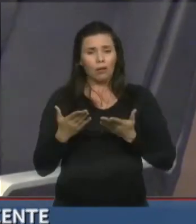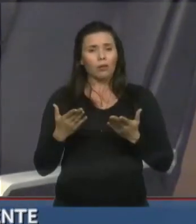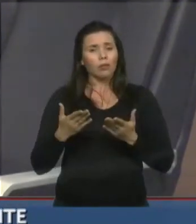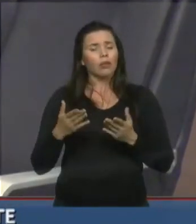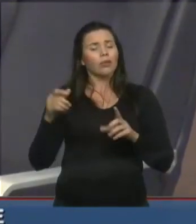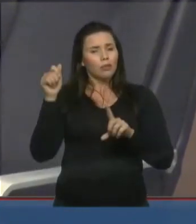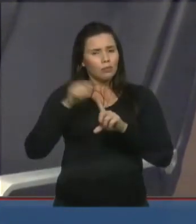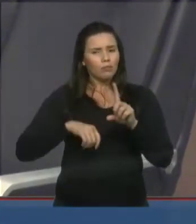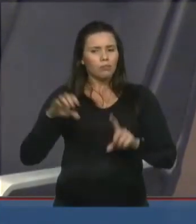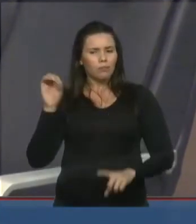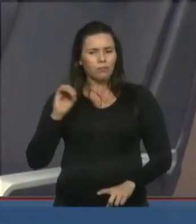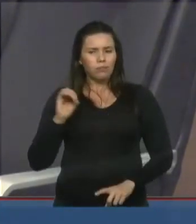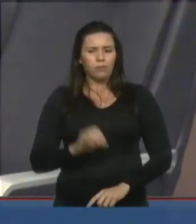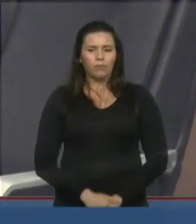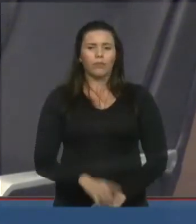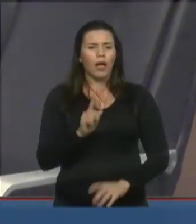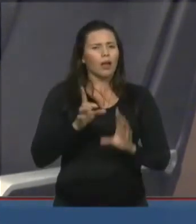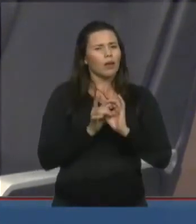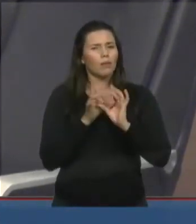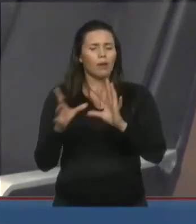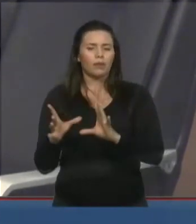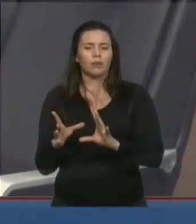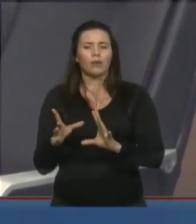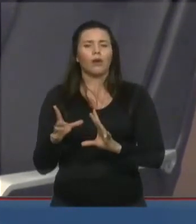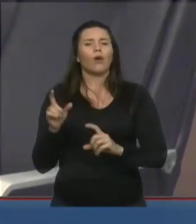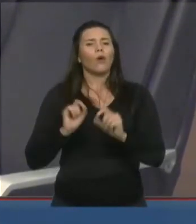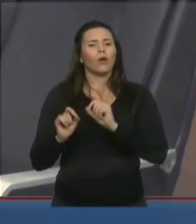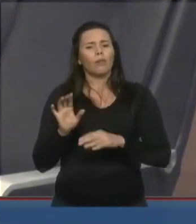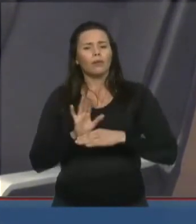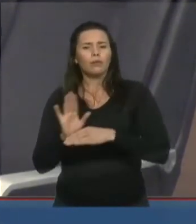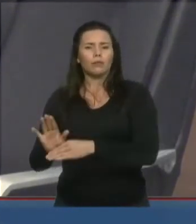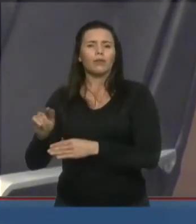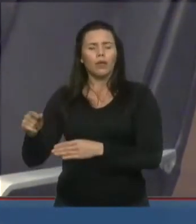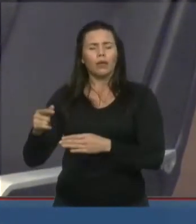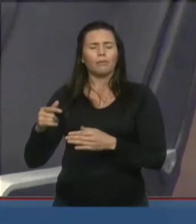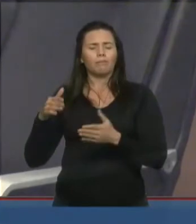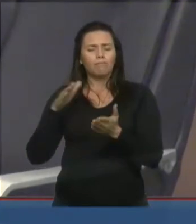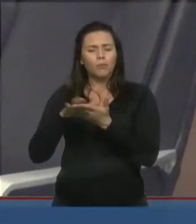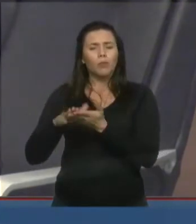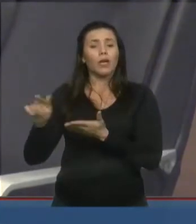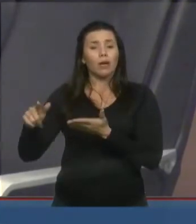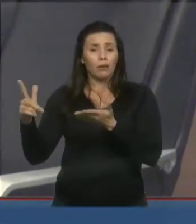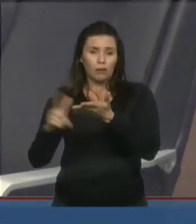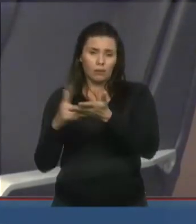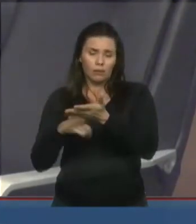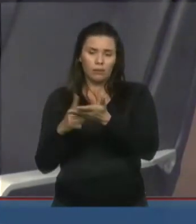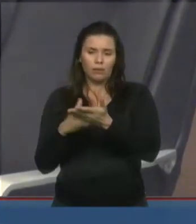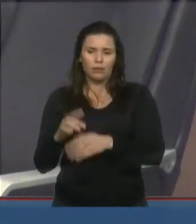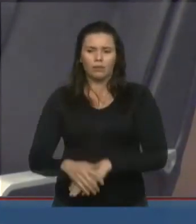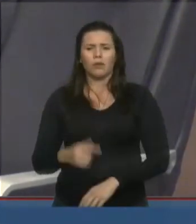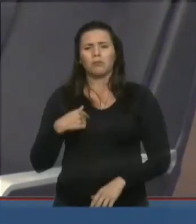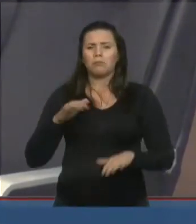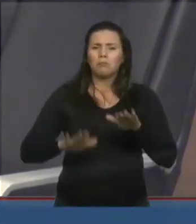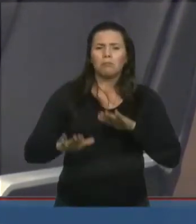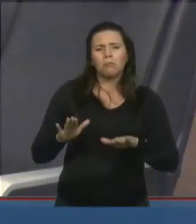confeccionar essa obra, para que essa obra ela possa ser publicada. E aqui eu quero já, independentemente do valor do